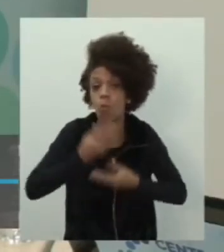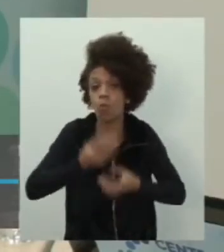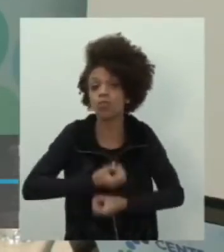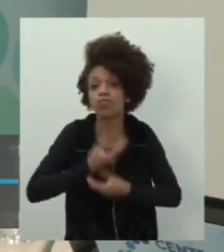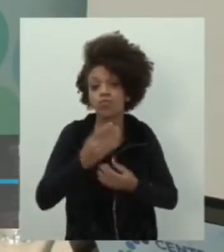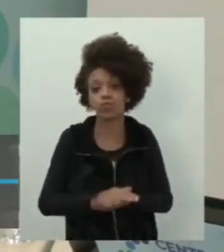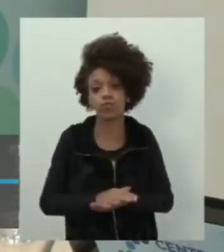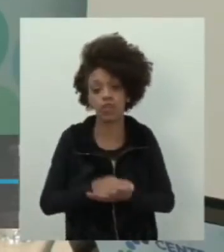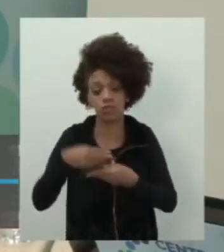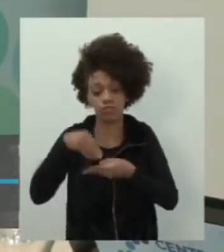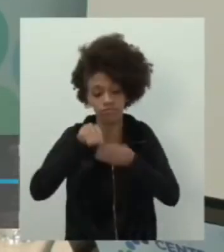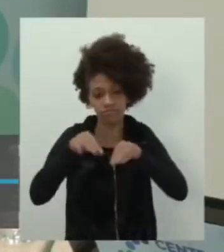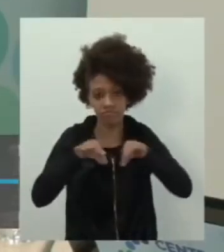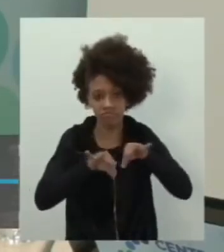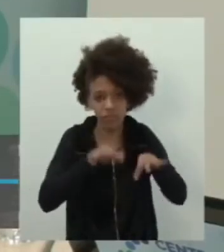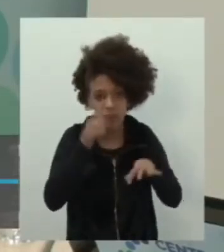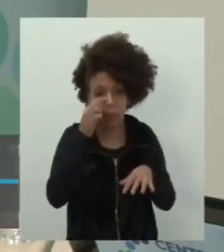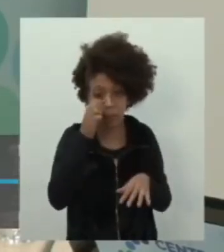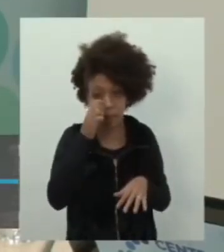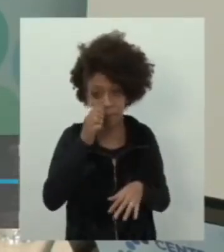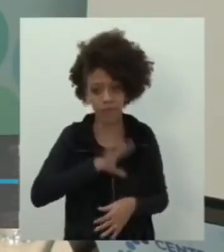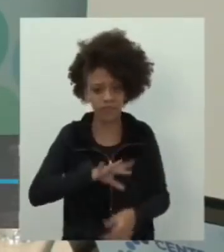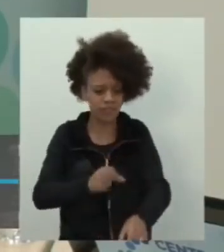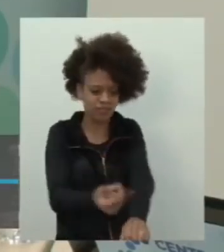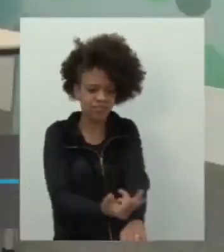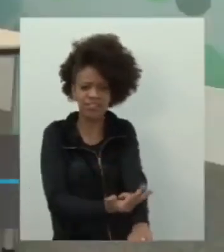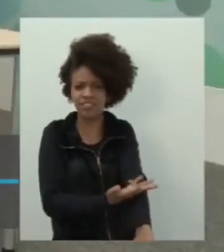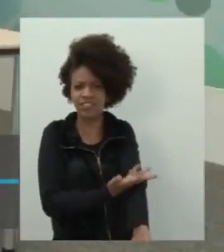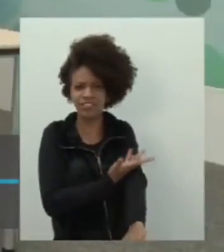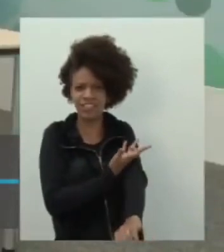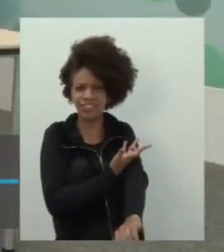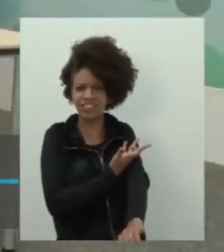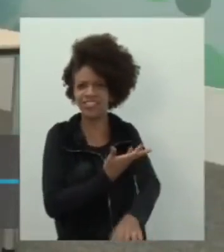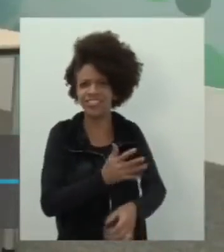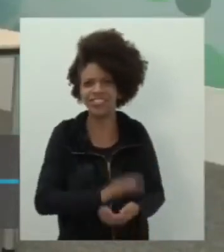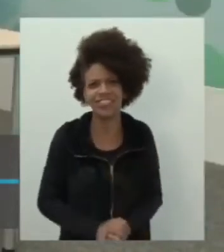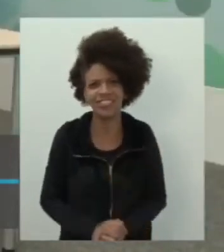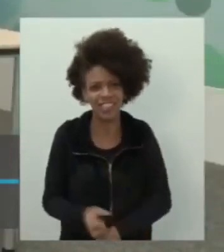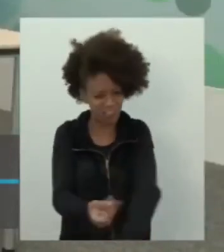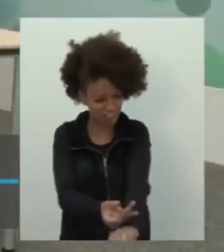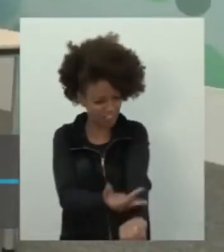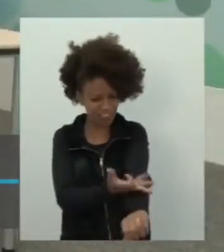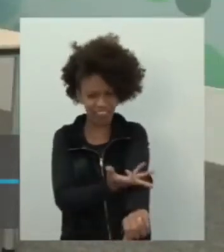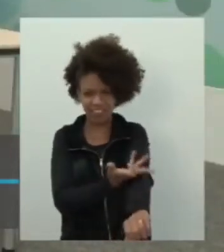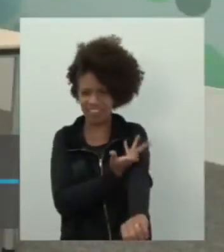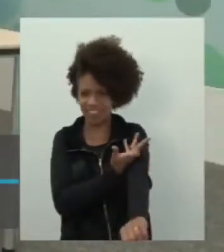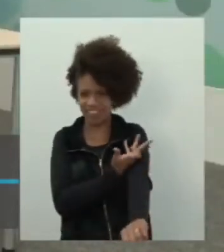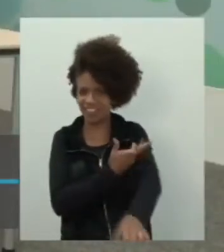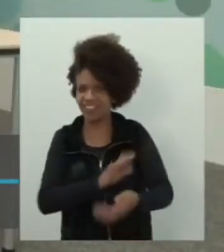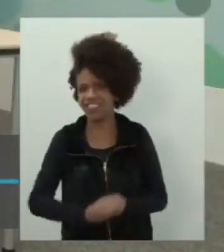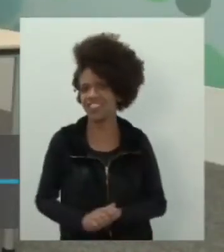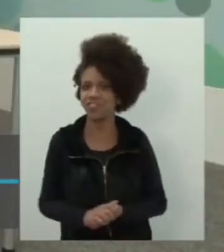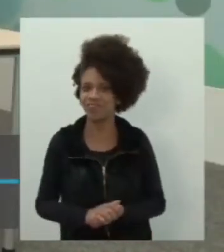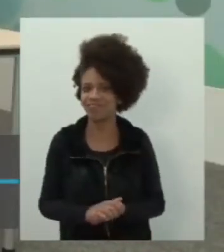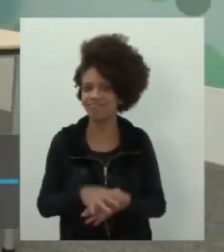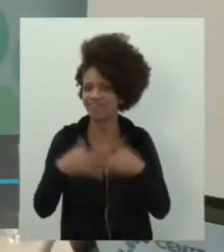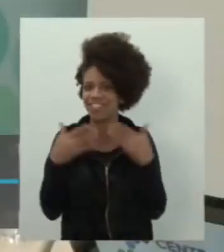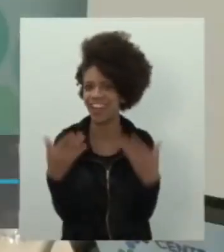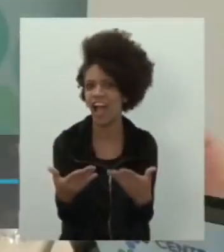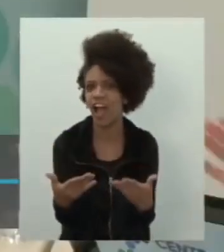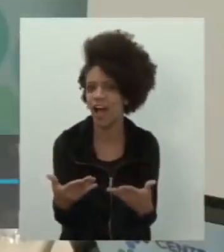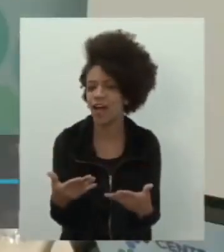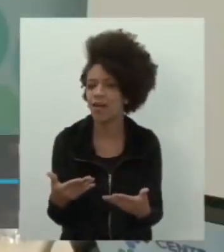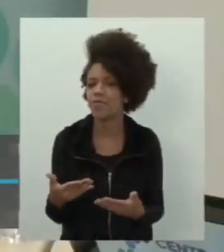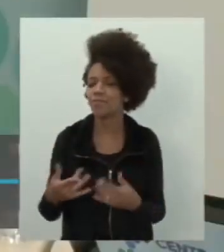composto em língua portuguesa. É um momento maravilhoso. Olha, eu me arrepio aqui, professora. Eu me arrepio aqui só de ouvir falar. Gente, uma cantiga de